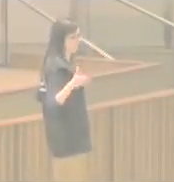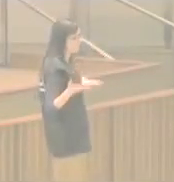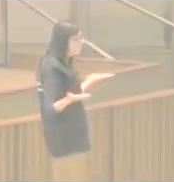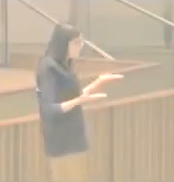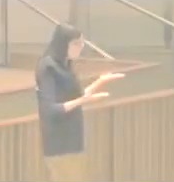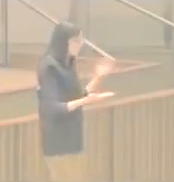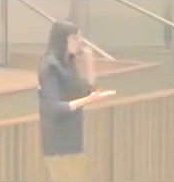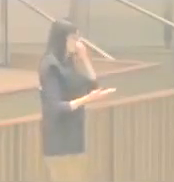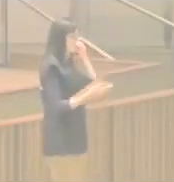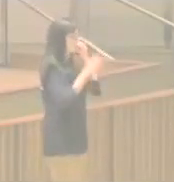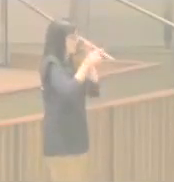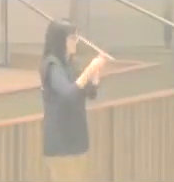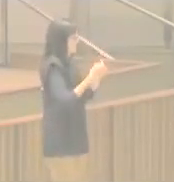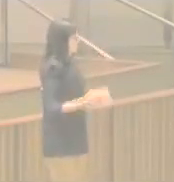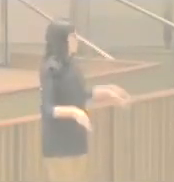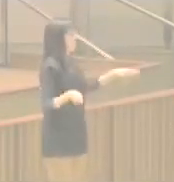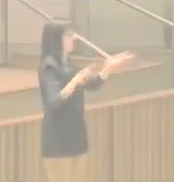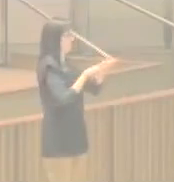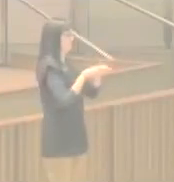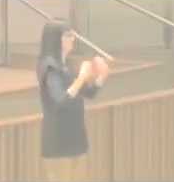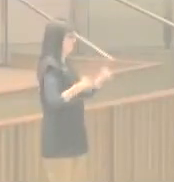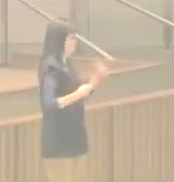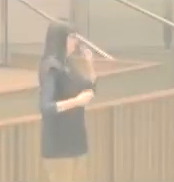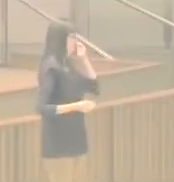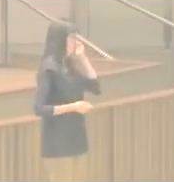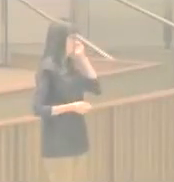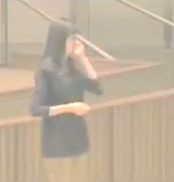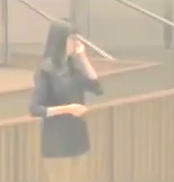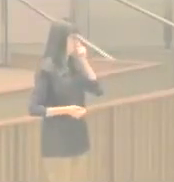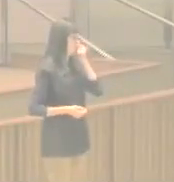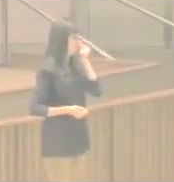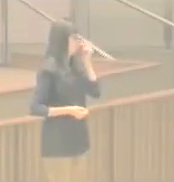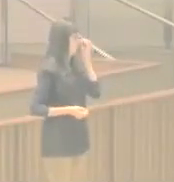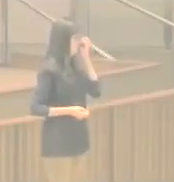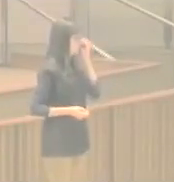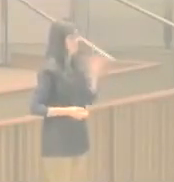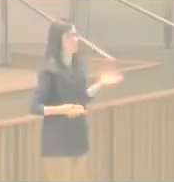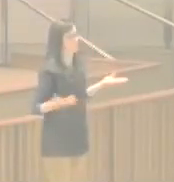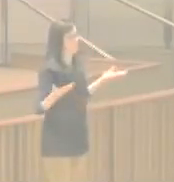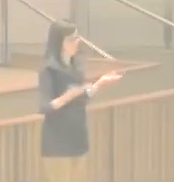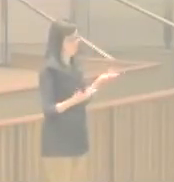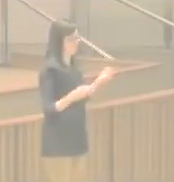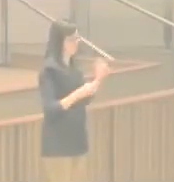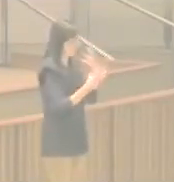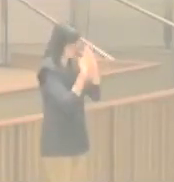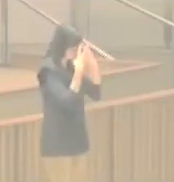Hoje é dia de restauração. Hoje é dia de confissão.